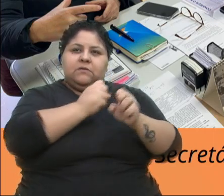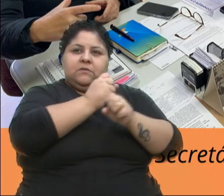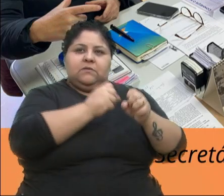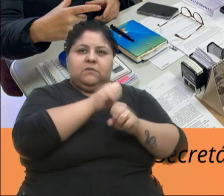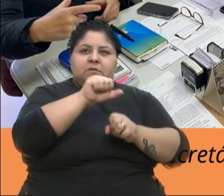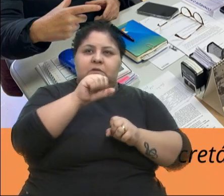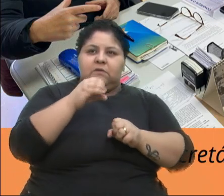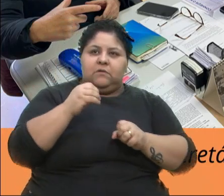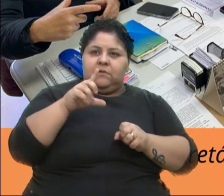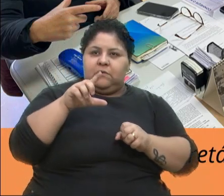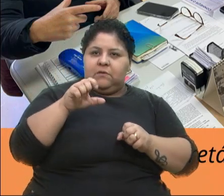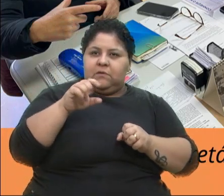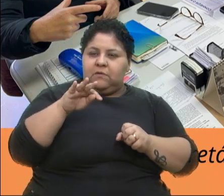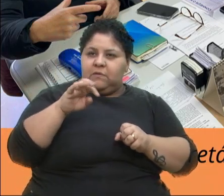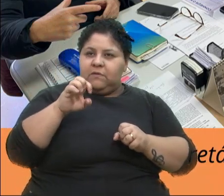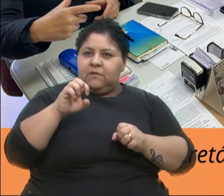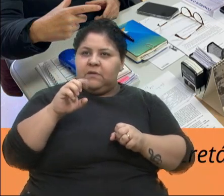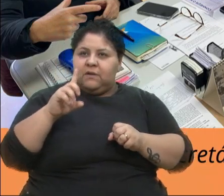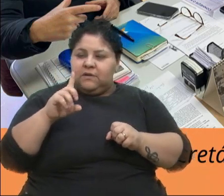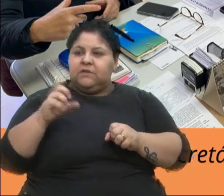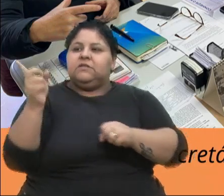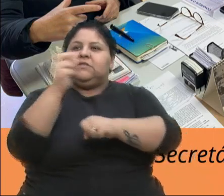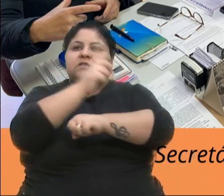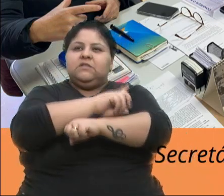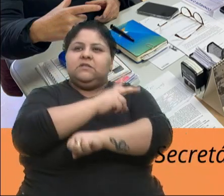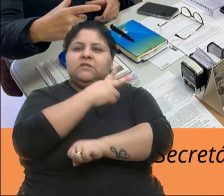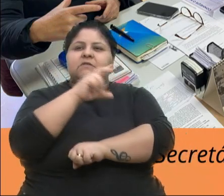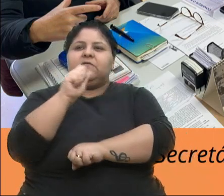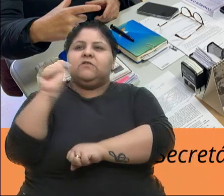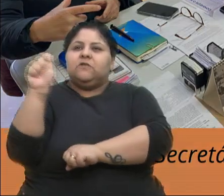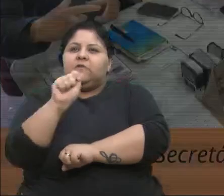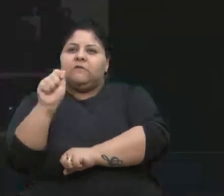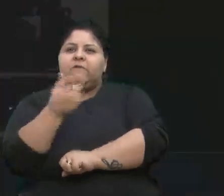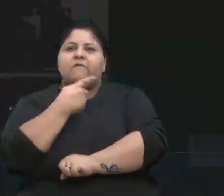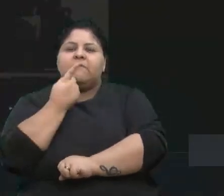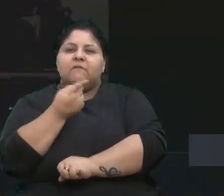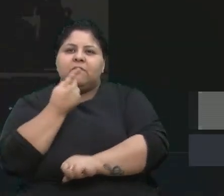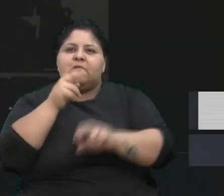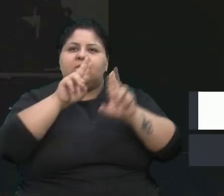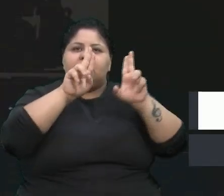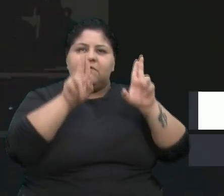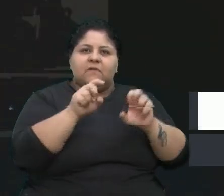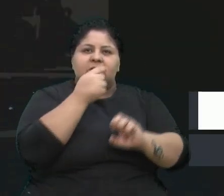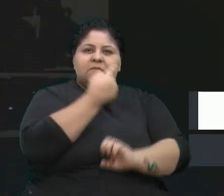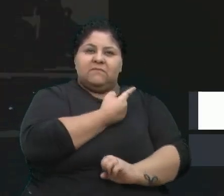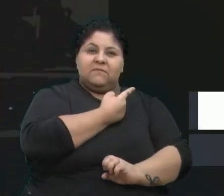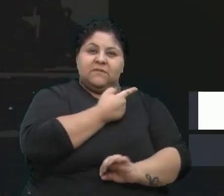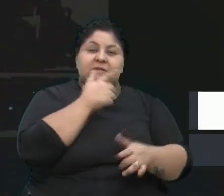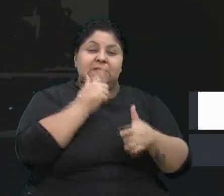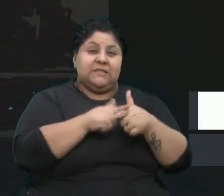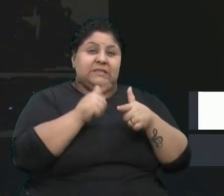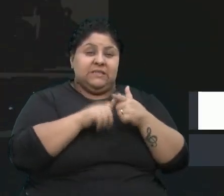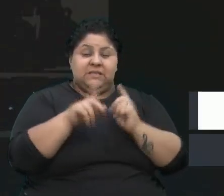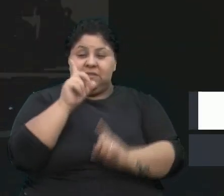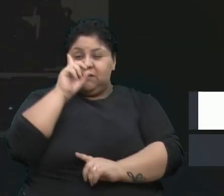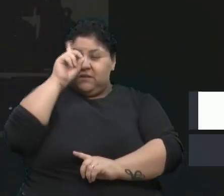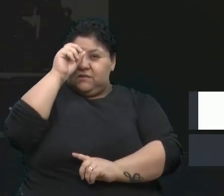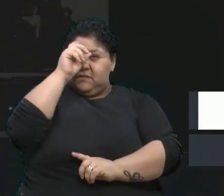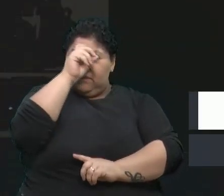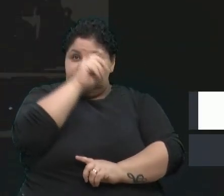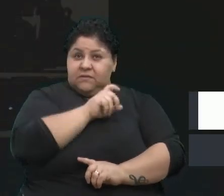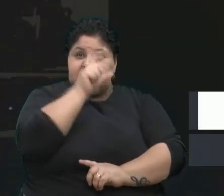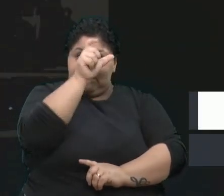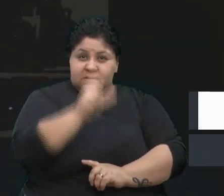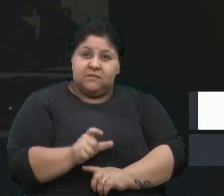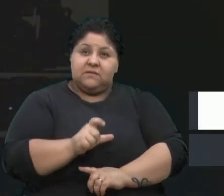Solete, no dia 28 de agosto, falando sobre essa situação, essa dificuldade que as pessoas